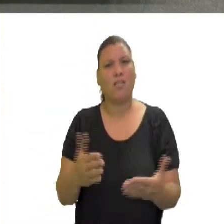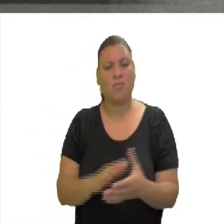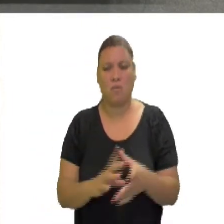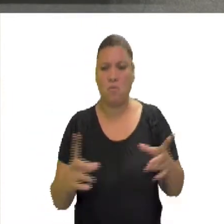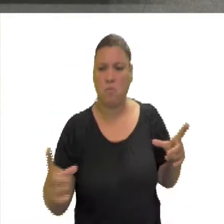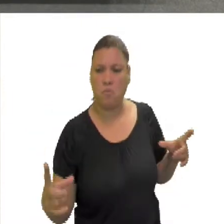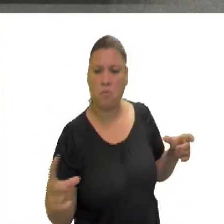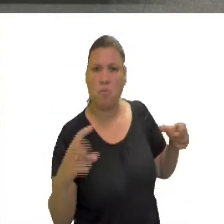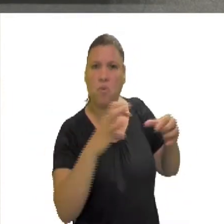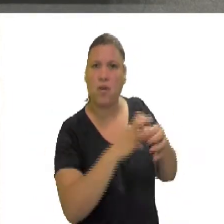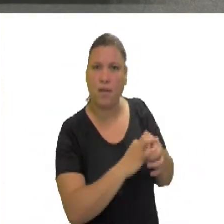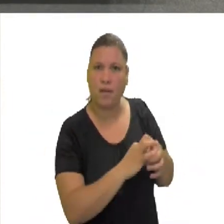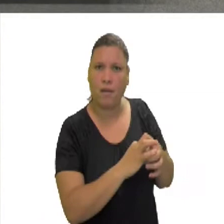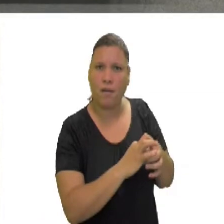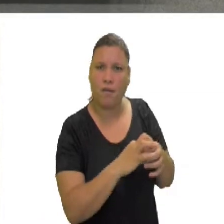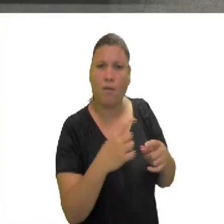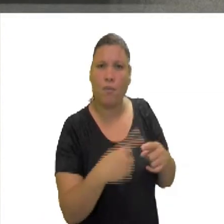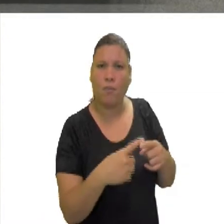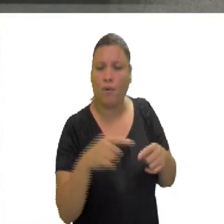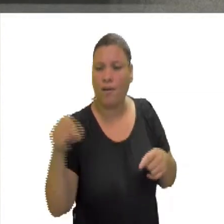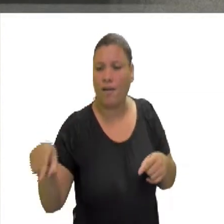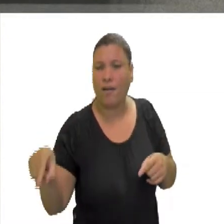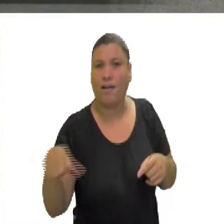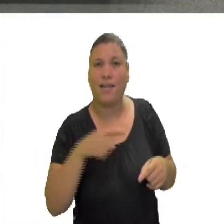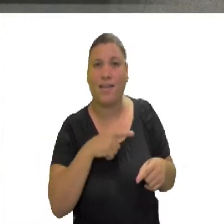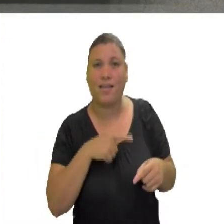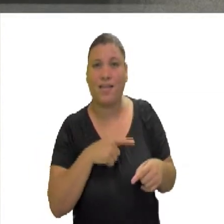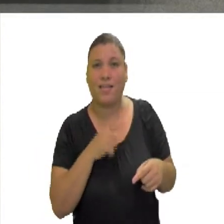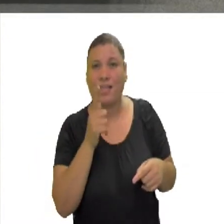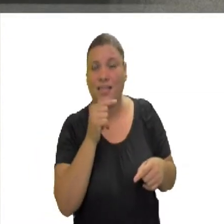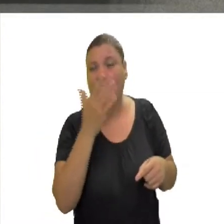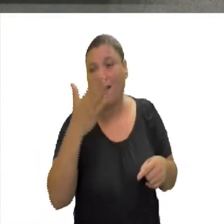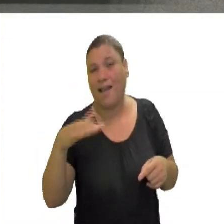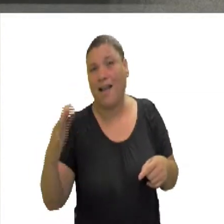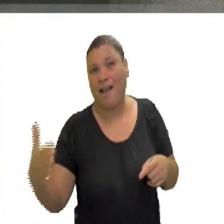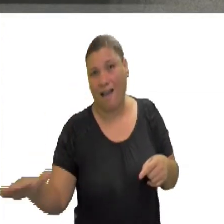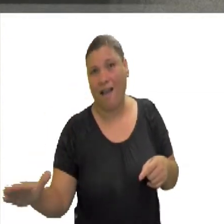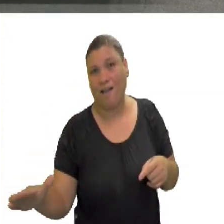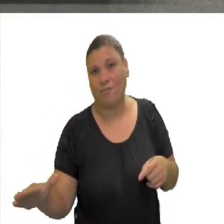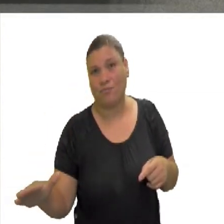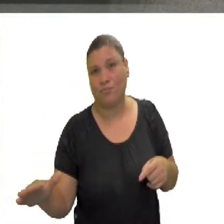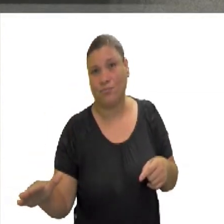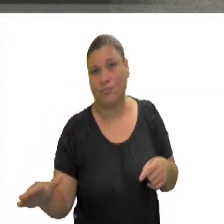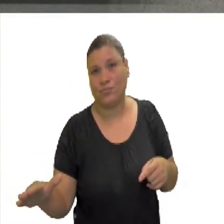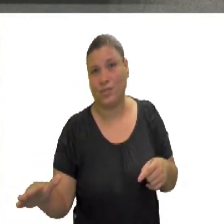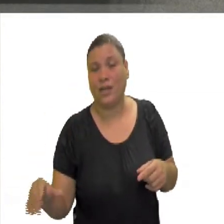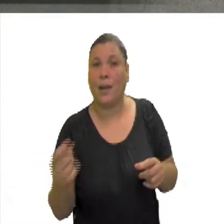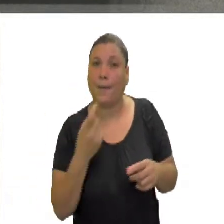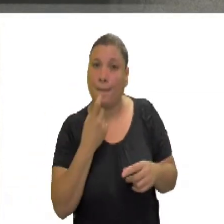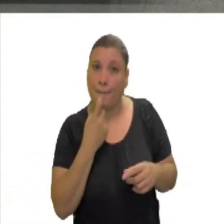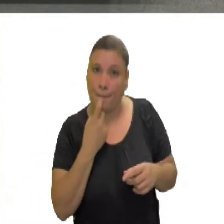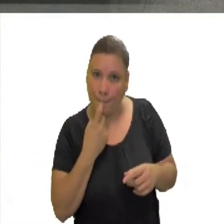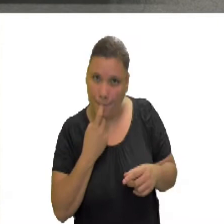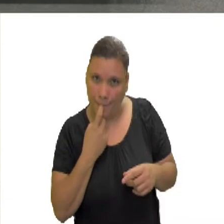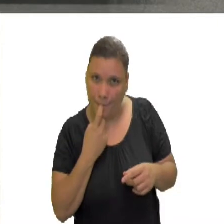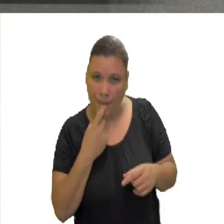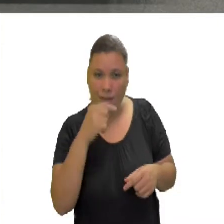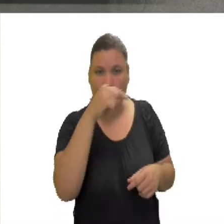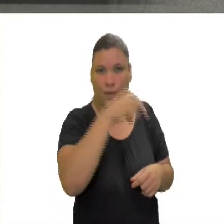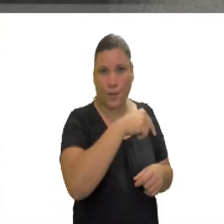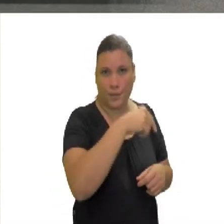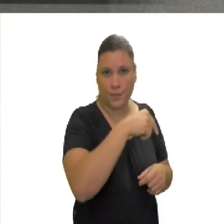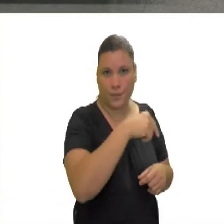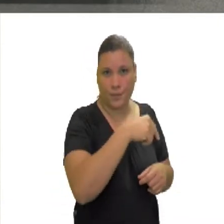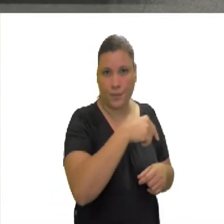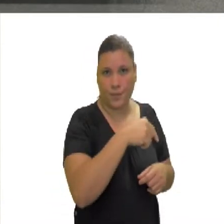o porto mais próximo de Minas Gerais. Então, eles construíram uma estrada para o transporte do